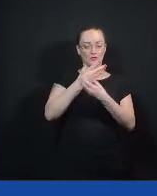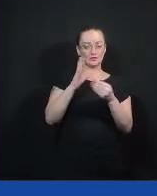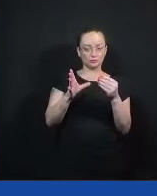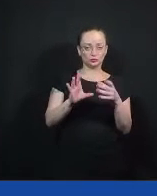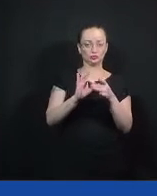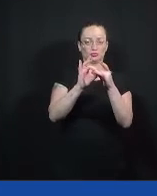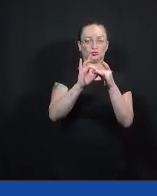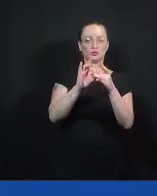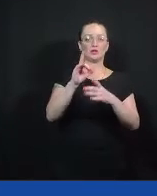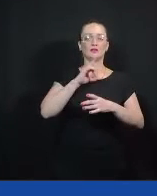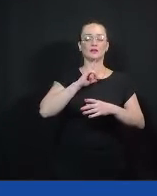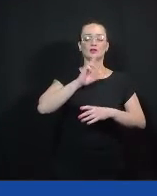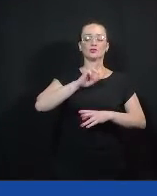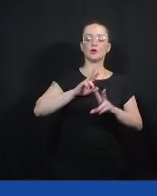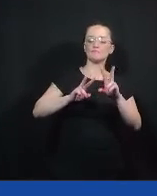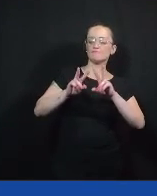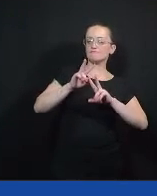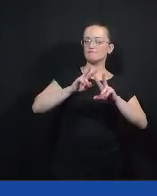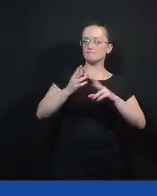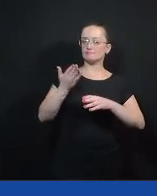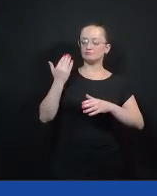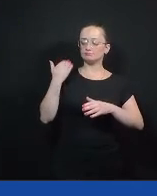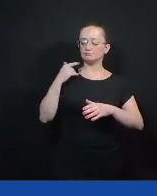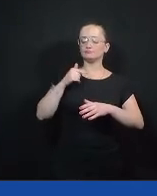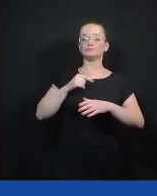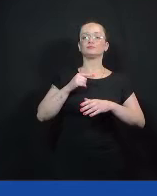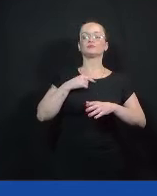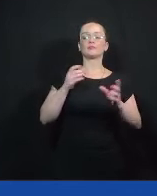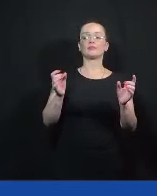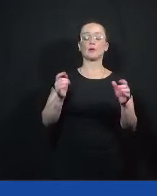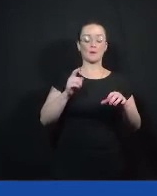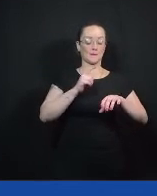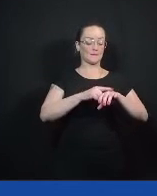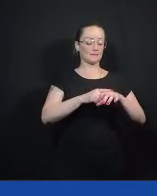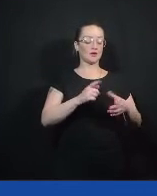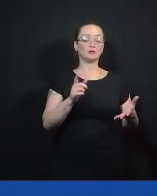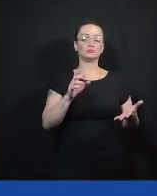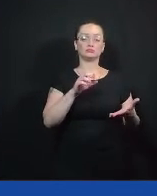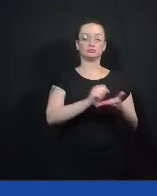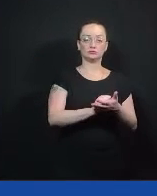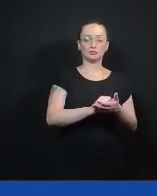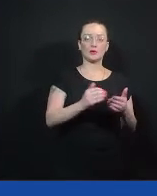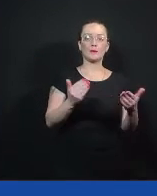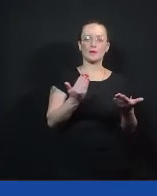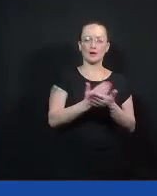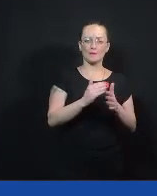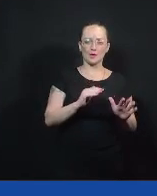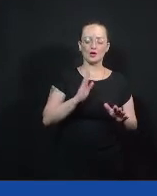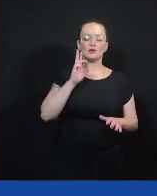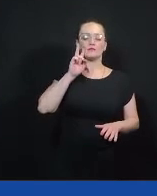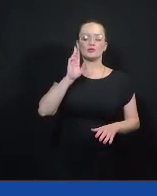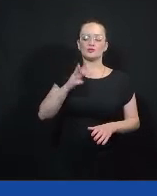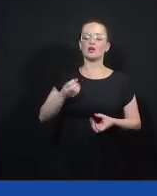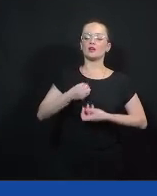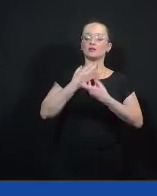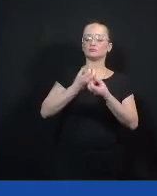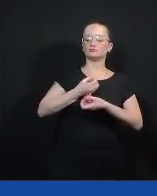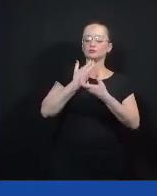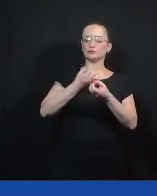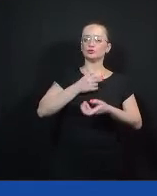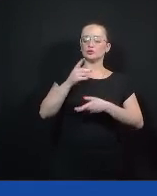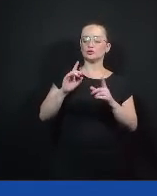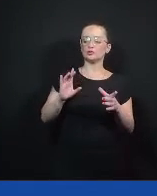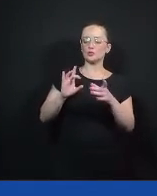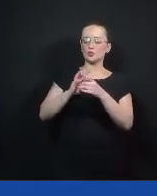agregados. Então, a gente já tem visto, desde que acabou o prazo de registro das candidaturas, uma série de notícias